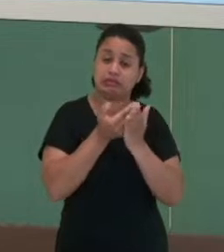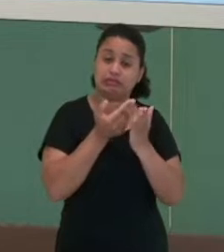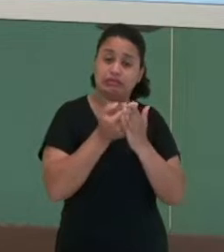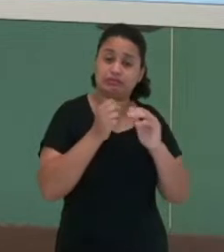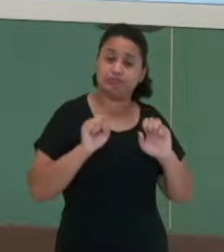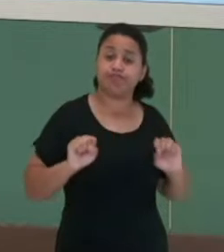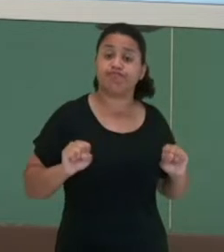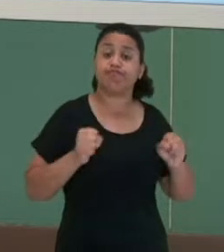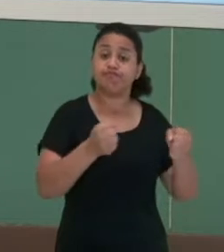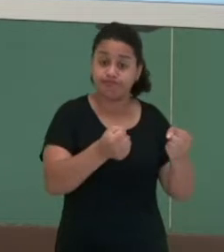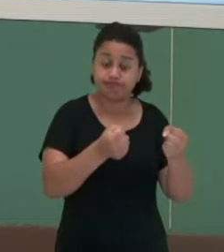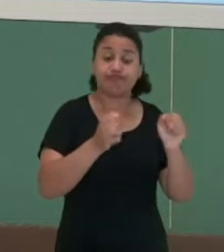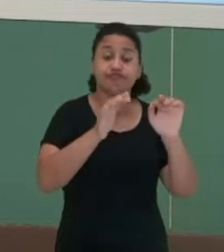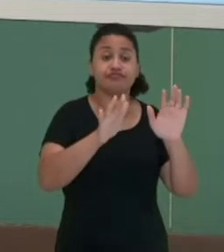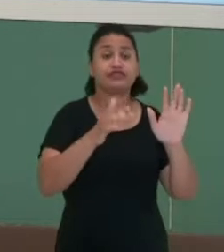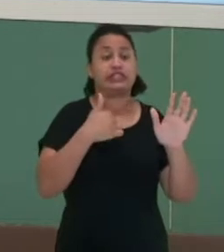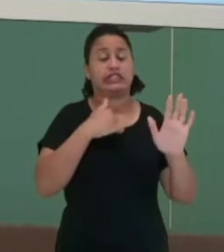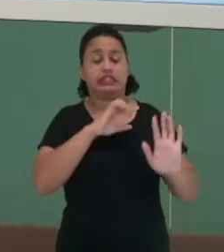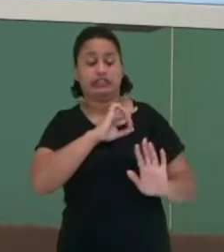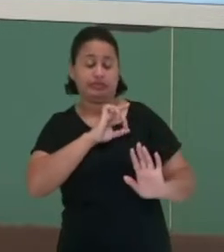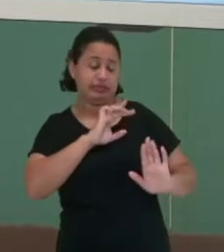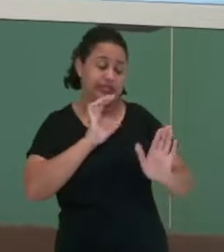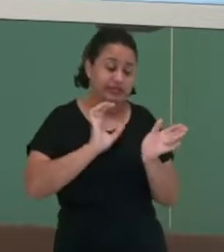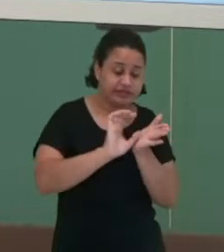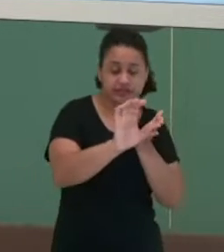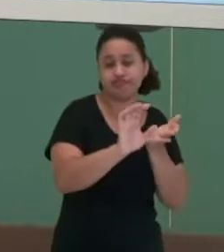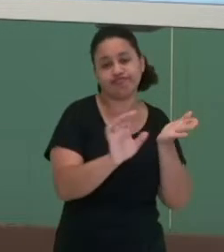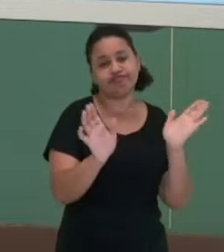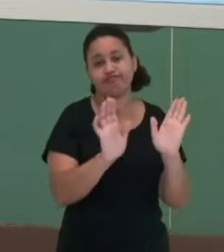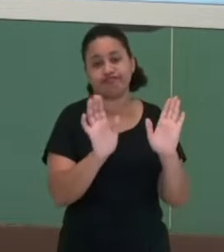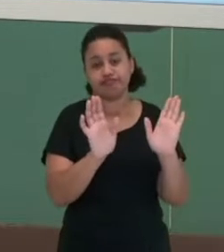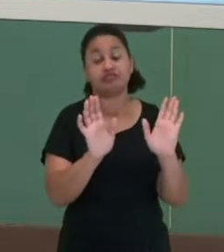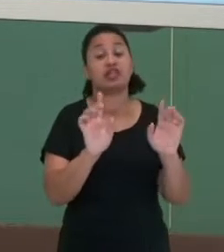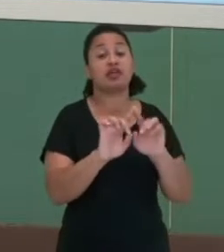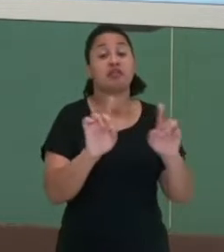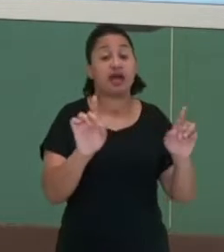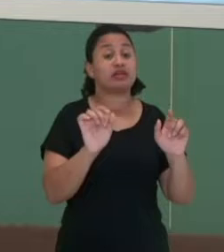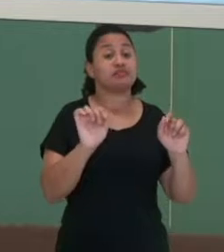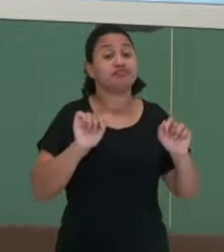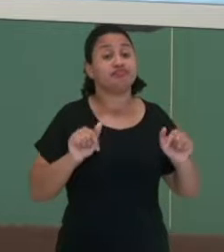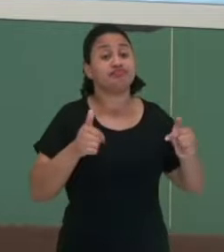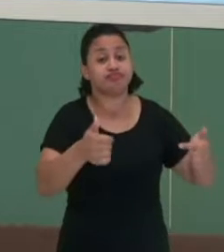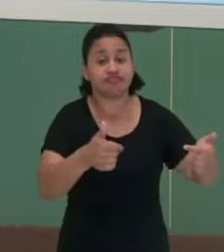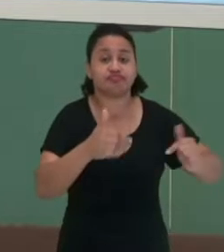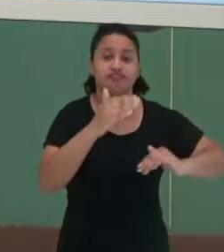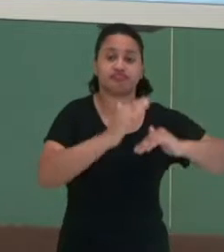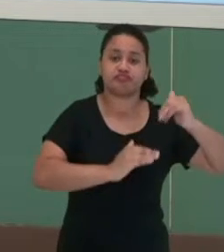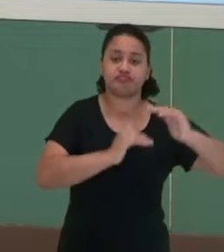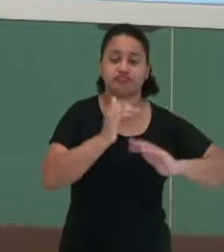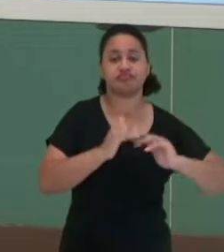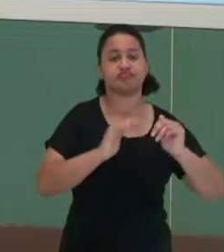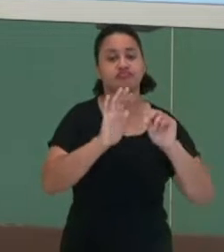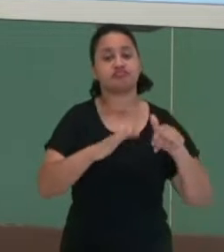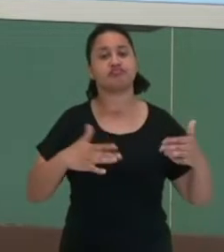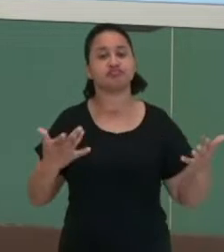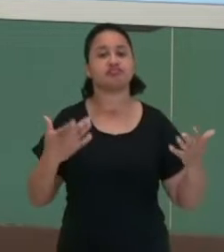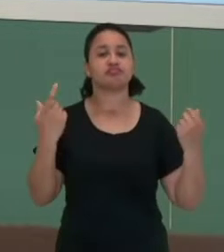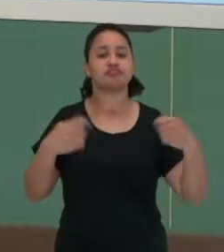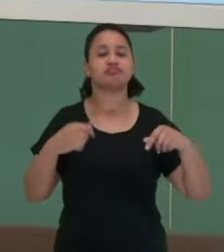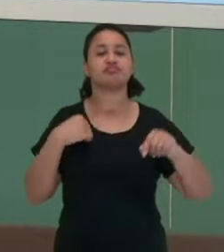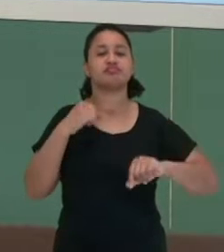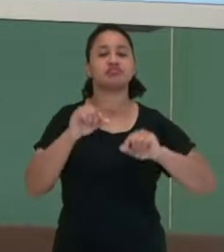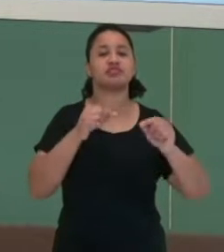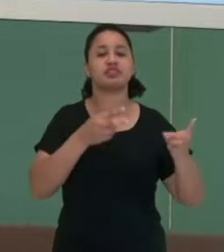bastante e não pode ter medo de investir, mas ele precisa colocar a mão na massa. Para isso, ele precisa ver